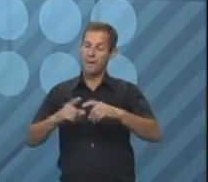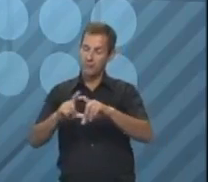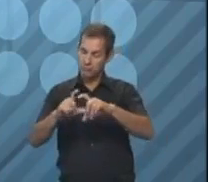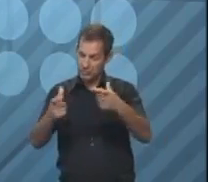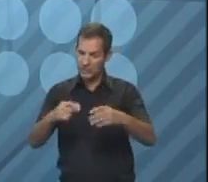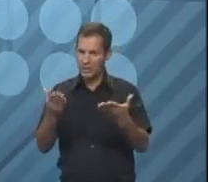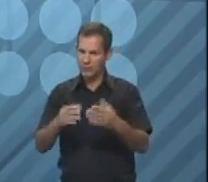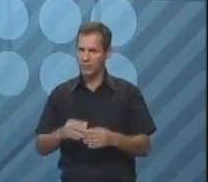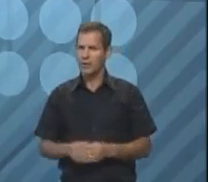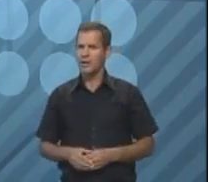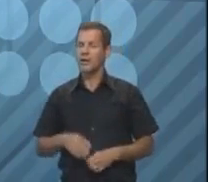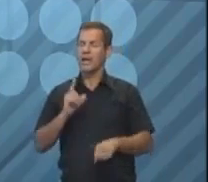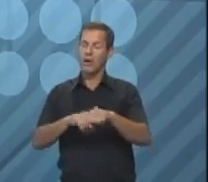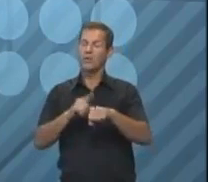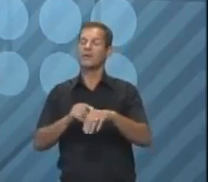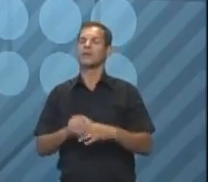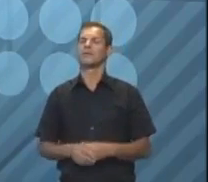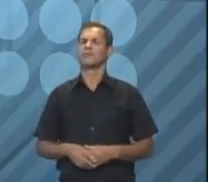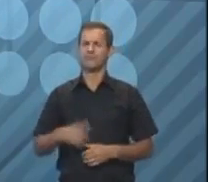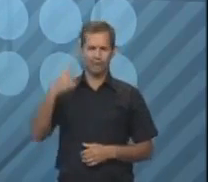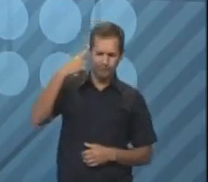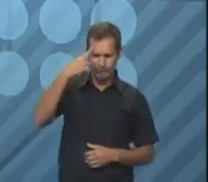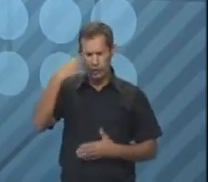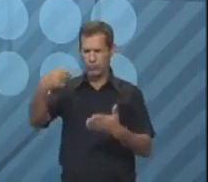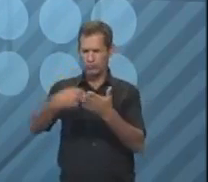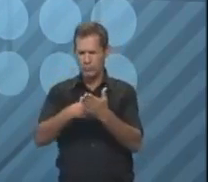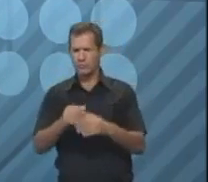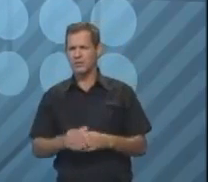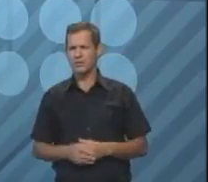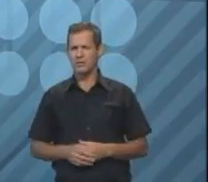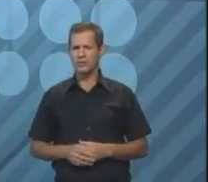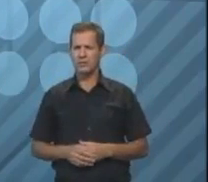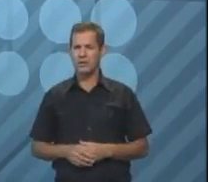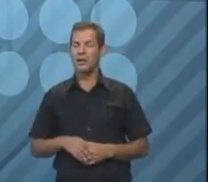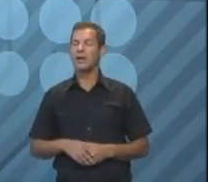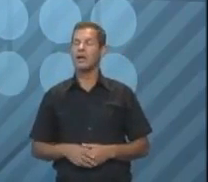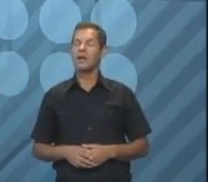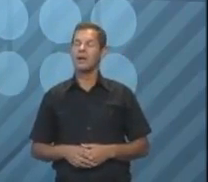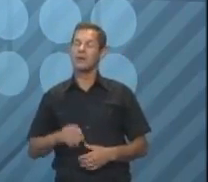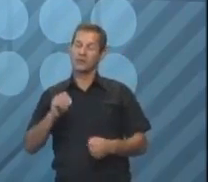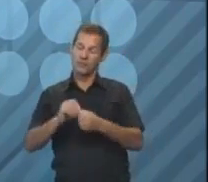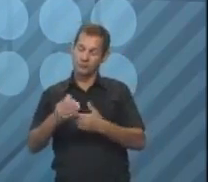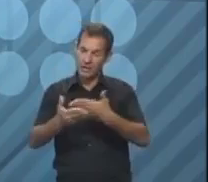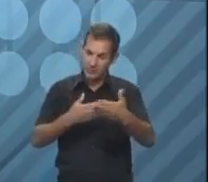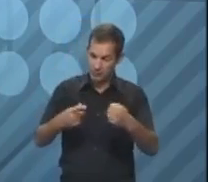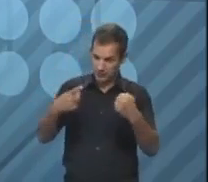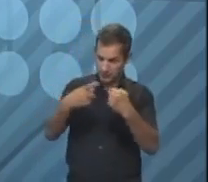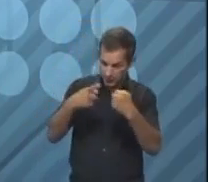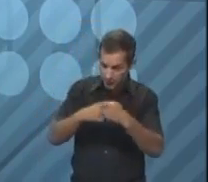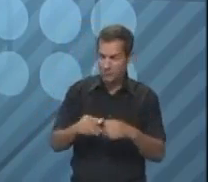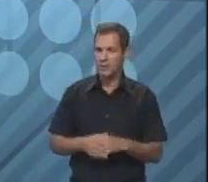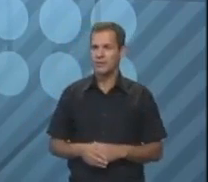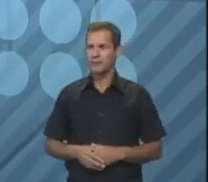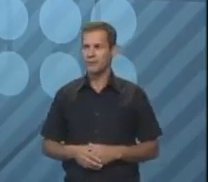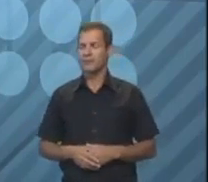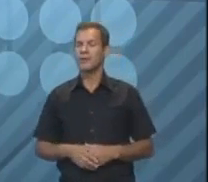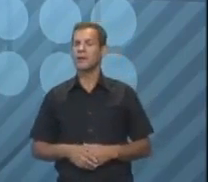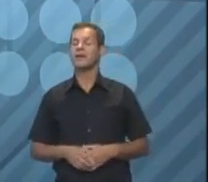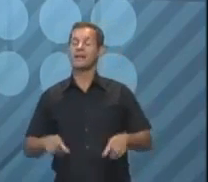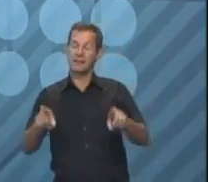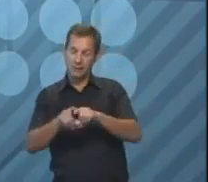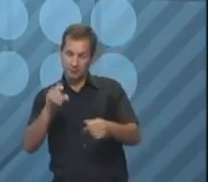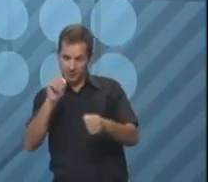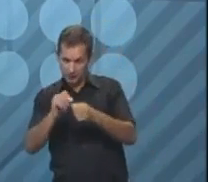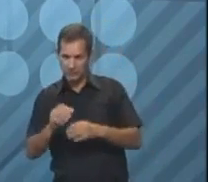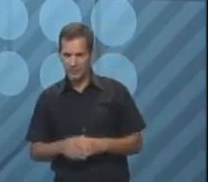maior. E agora é o momento. Tire suas dúvidas, mande suas dúvidas para aqueles que estão fazendo mediação via Skype, pelo Skype, para aqueles que